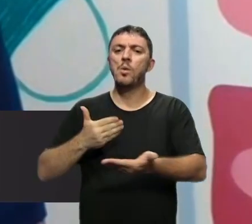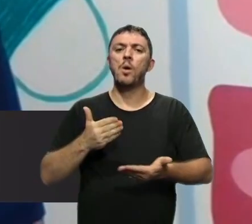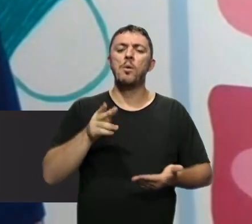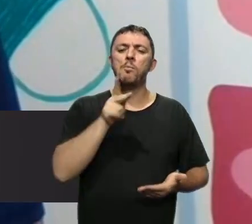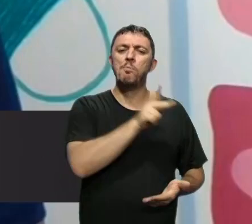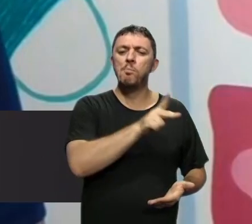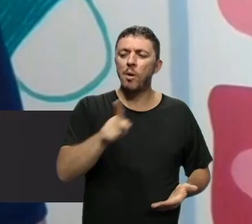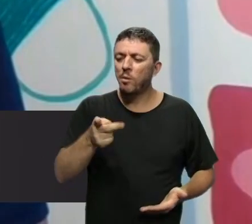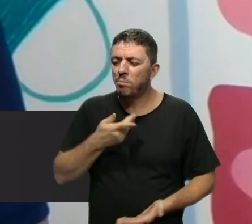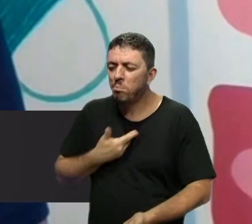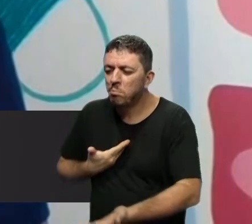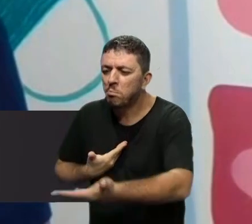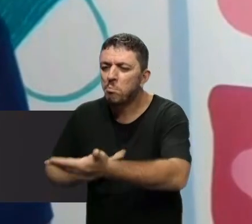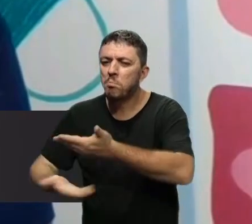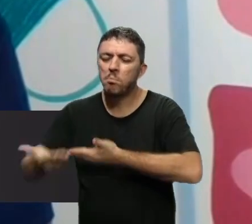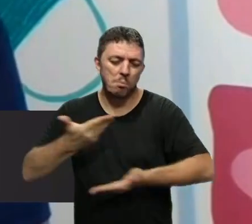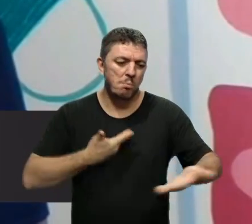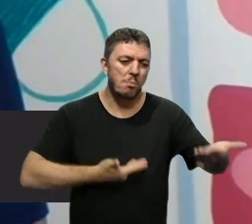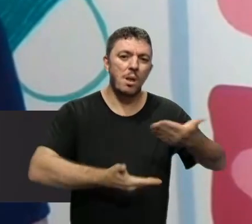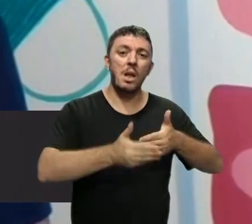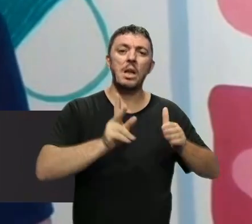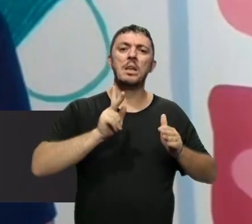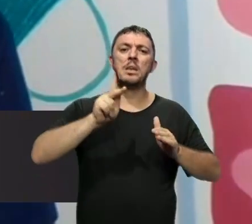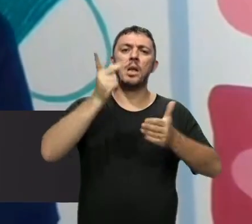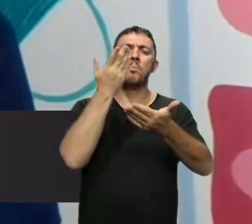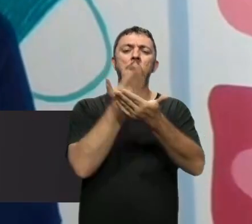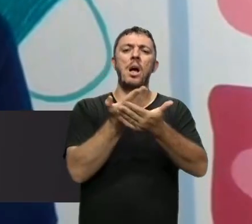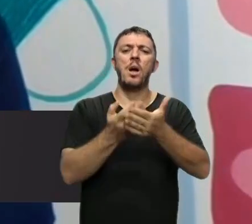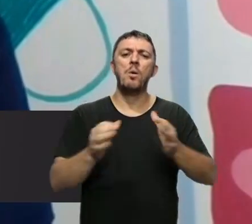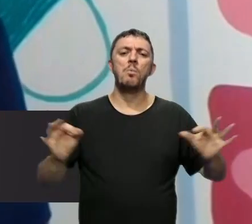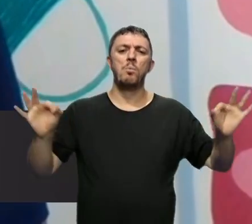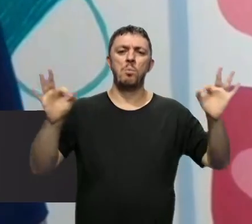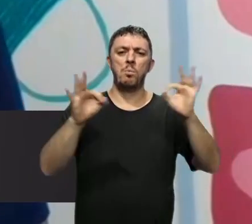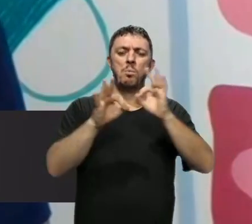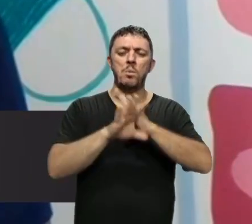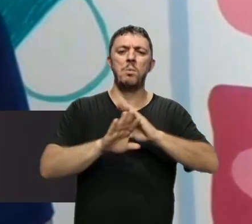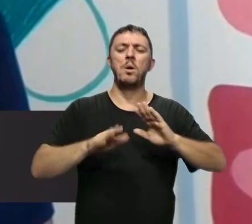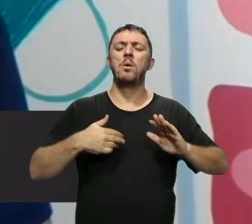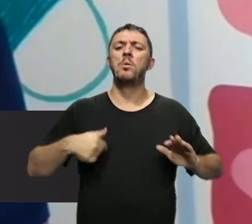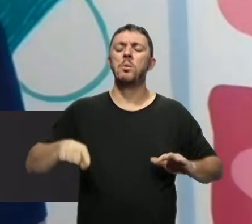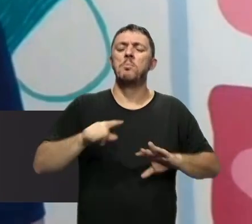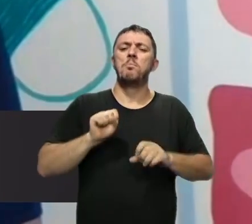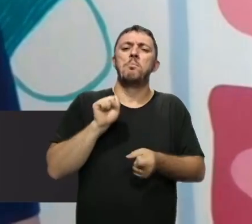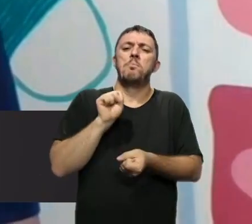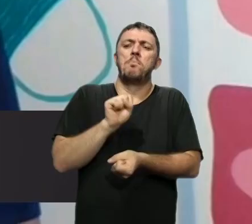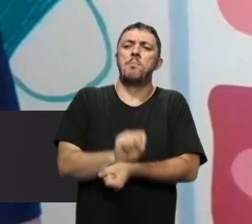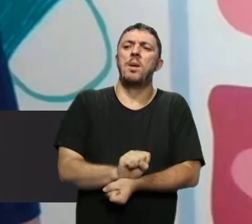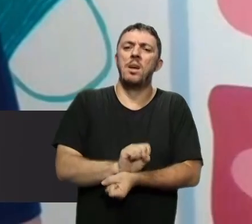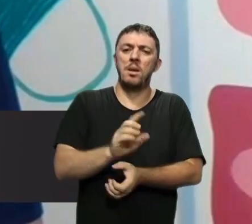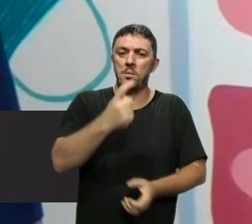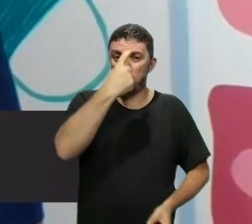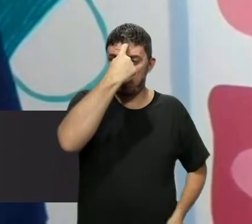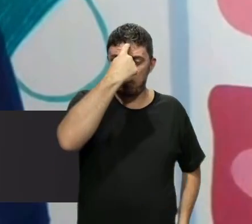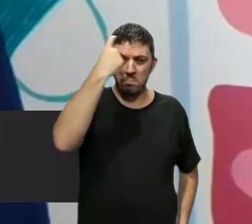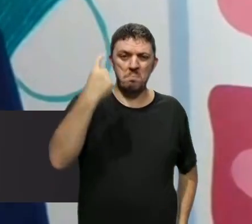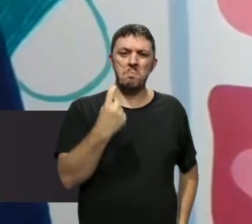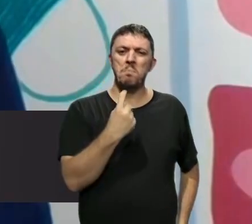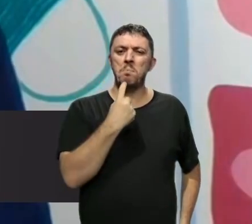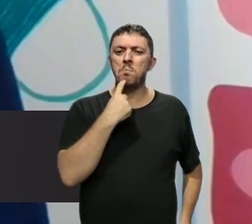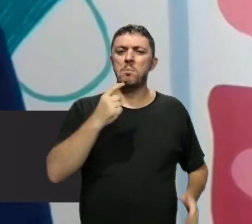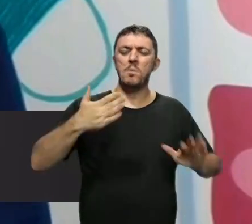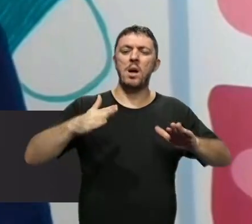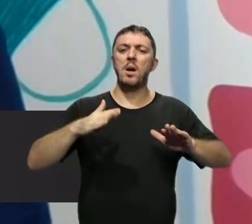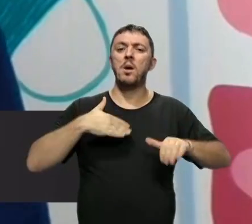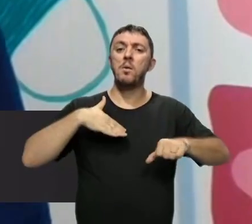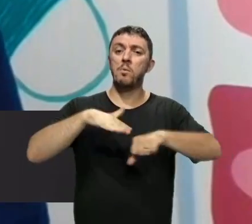no final do dia, a gente simplesmente parava por meia hora e a gente conversava o que é que deu